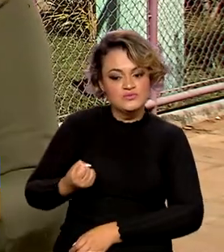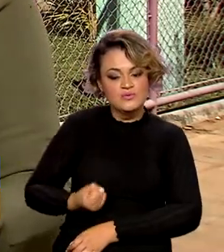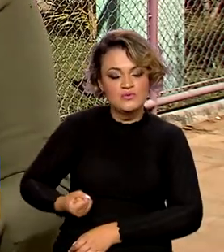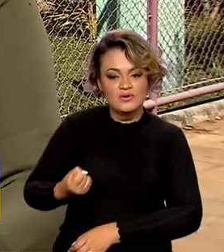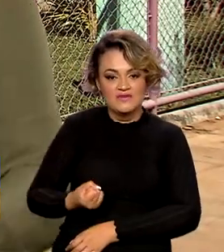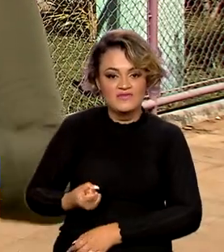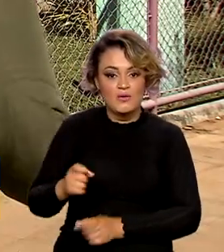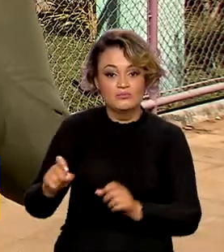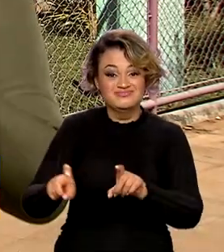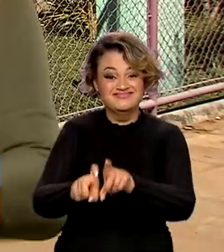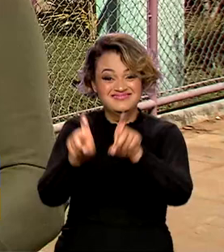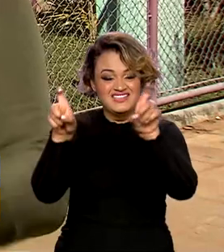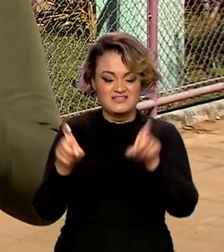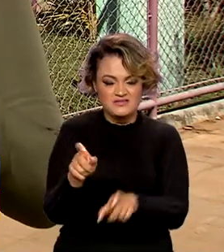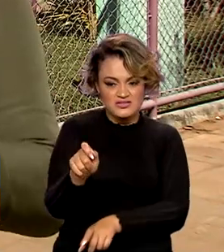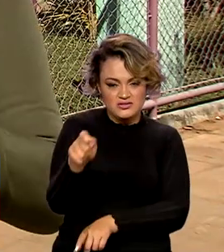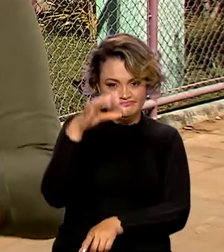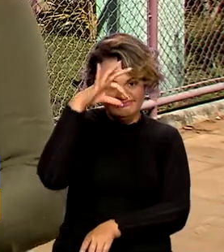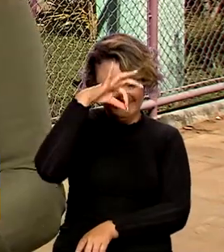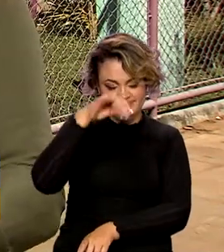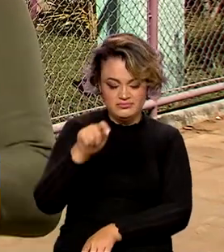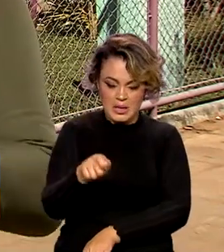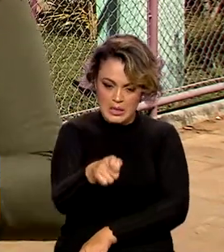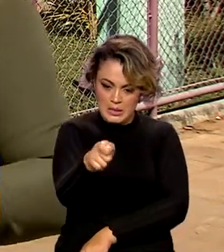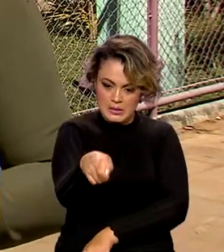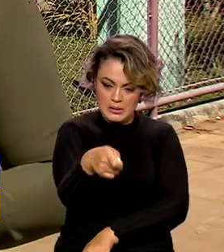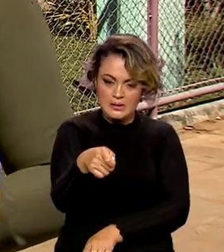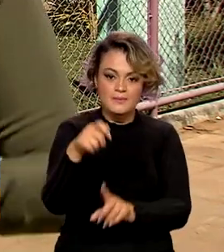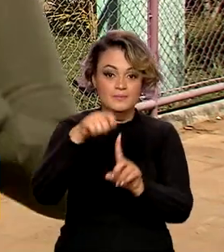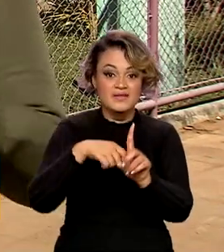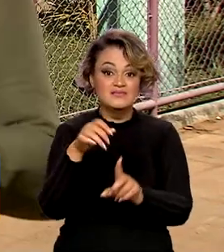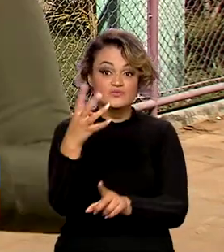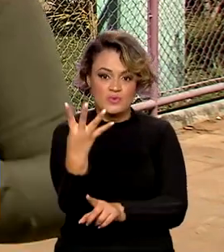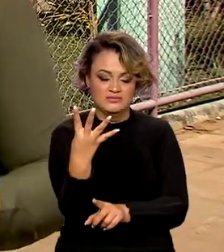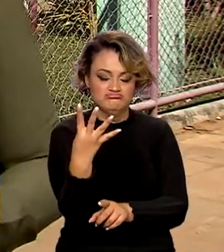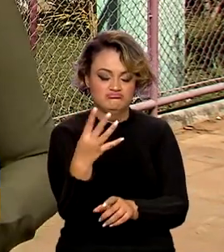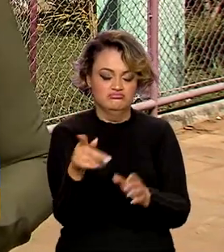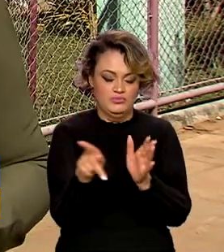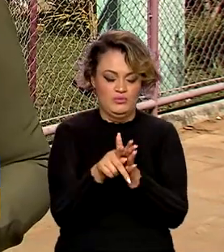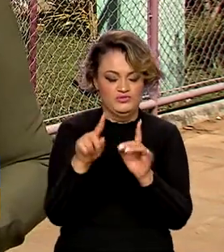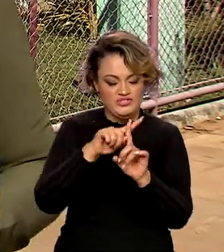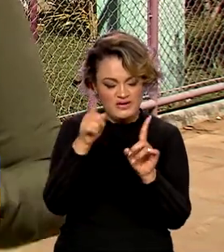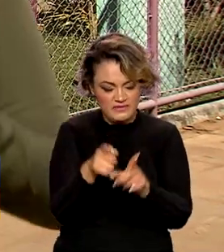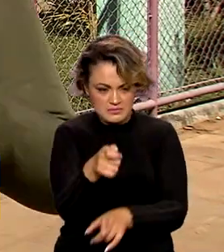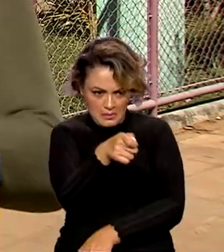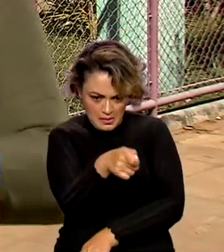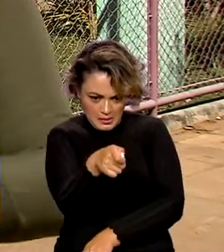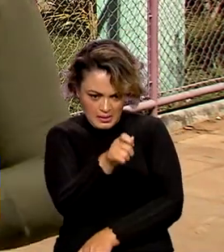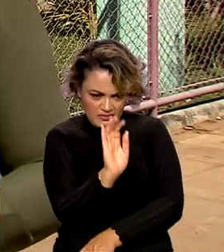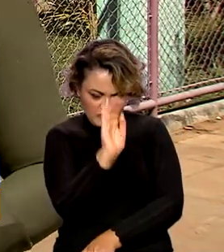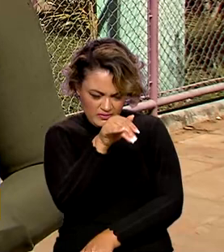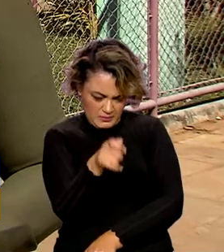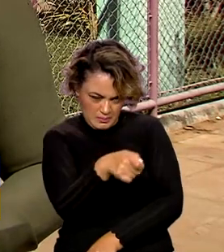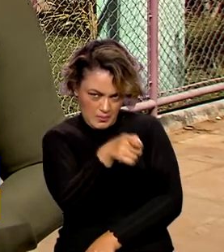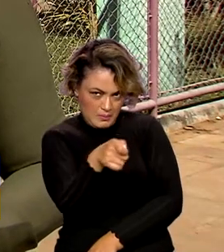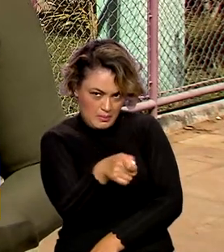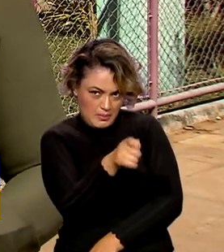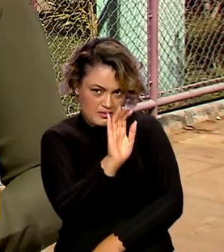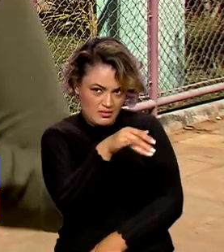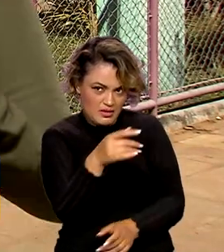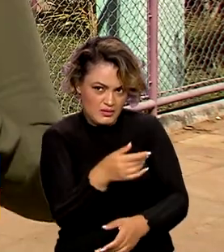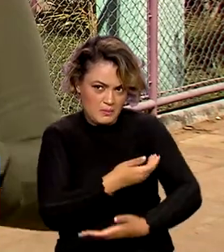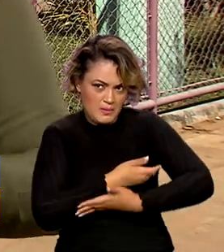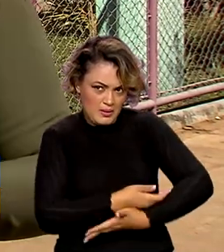transvaginal nos quatro primeiros meses de gestação Esses exames podem mostrar como a criança está